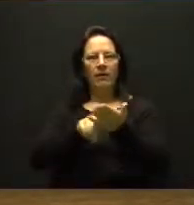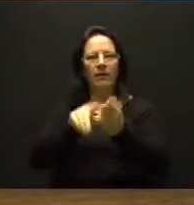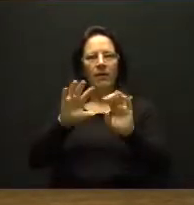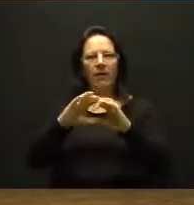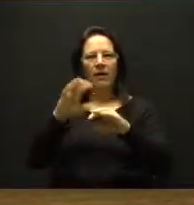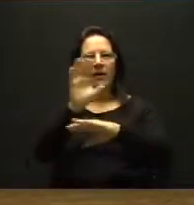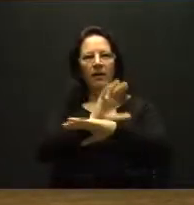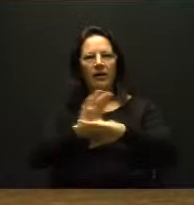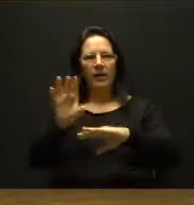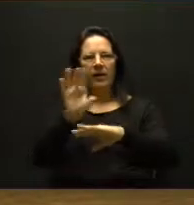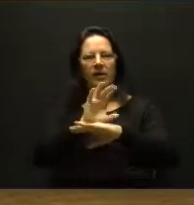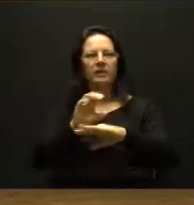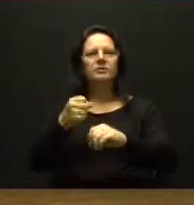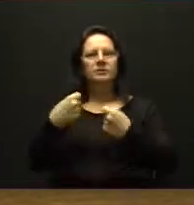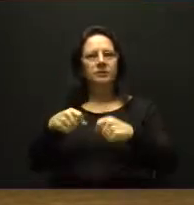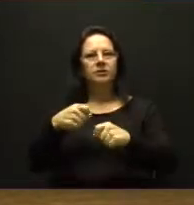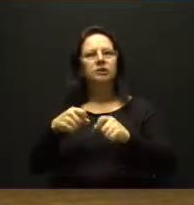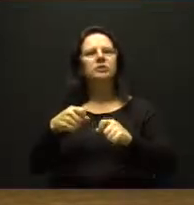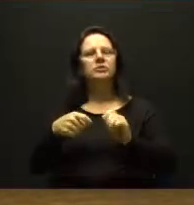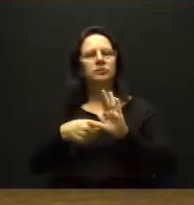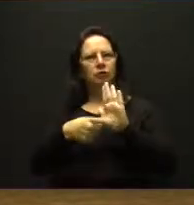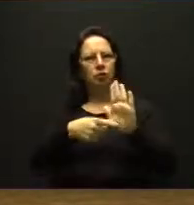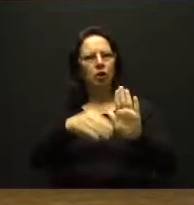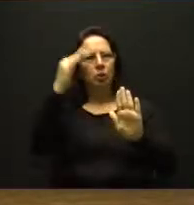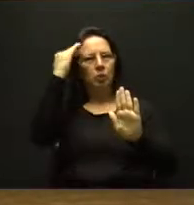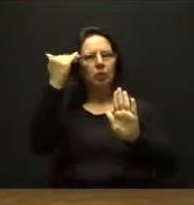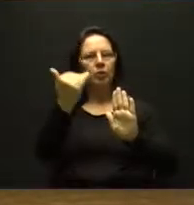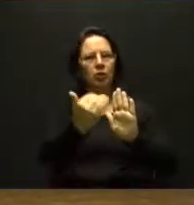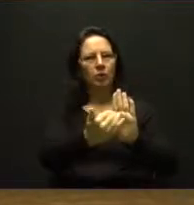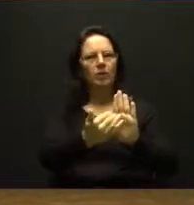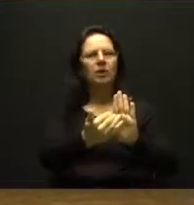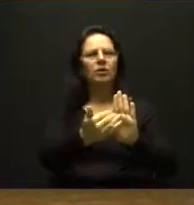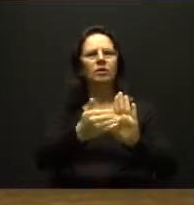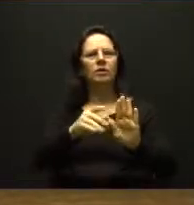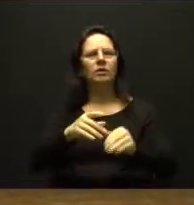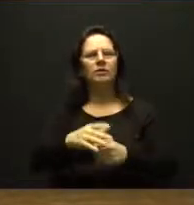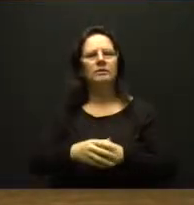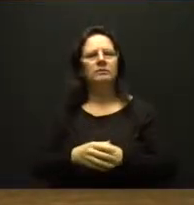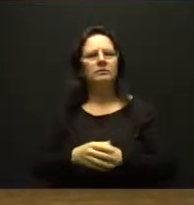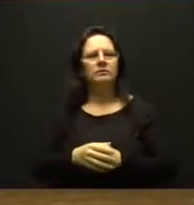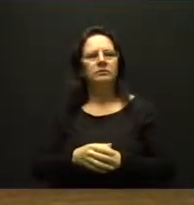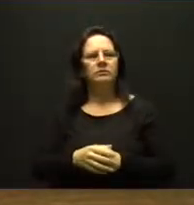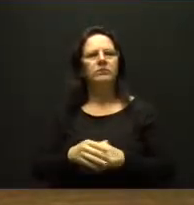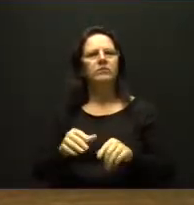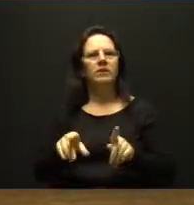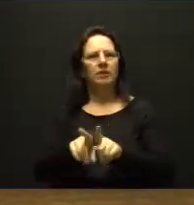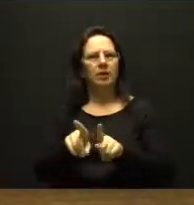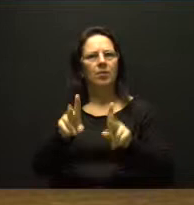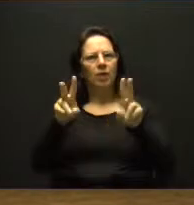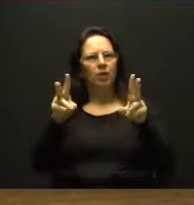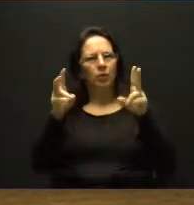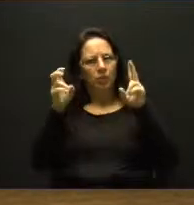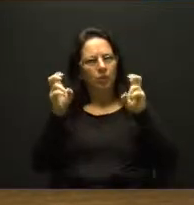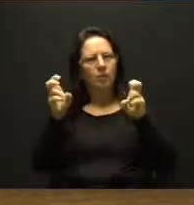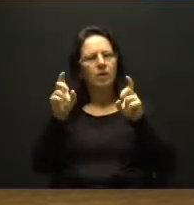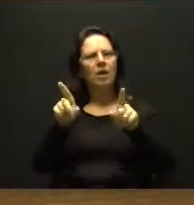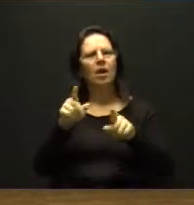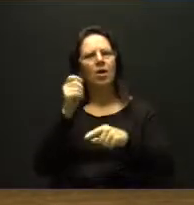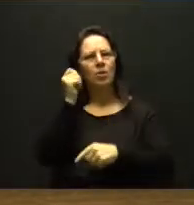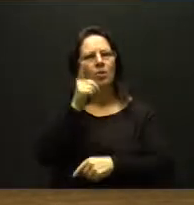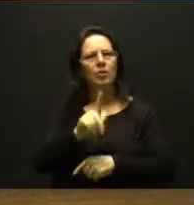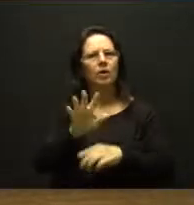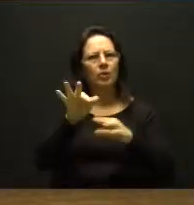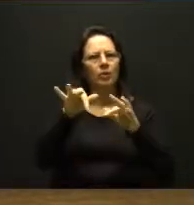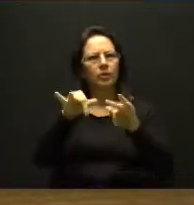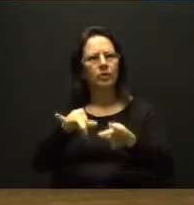constituição nós temos que fazer uso dele junto com os conselhos usar essa ferramenta como também de observatório estar conseguindo no